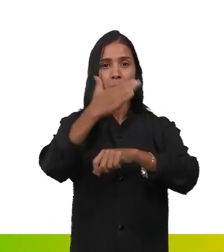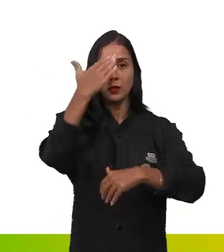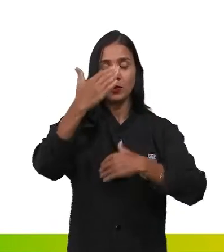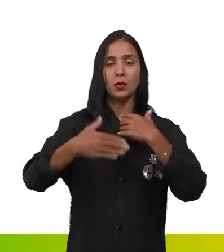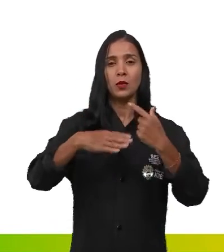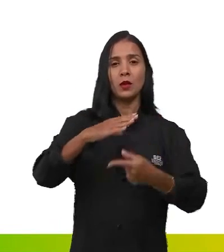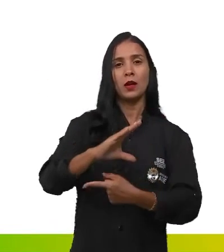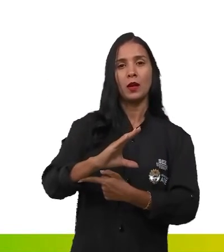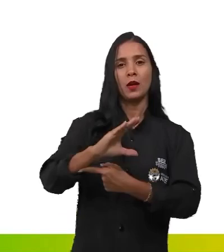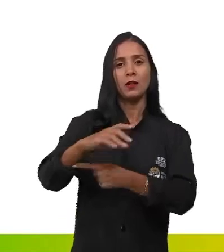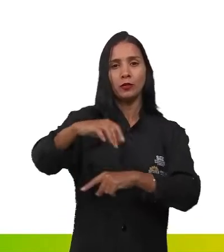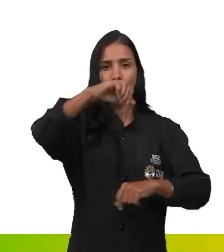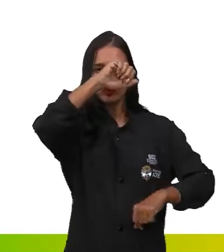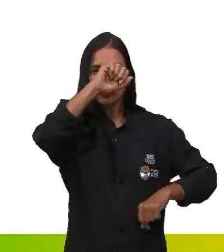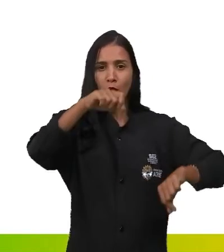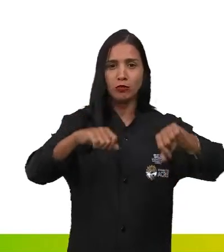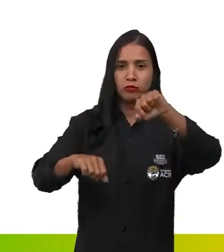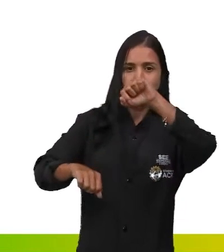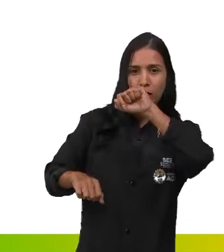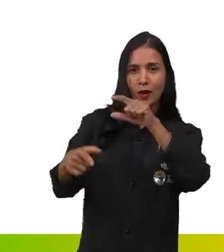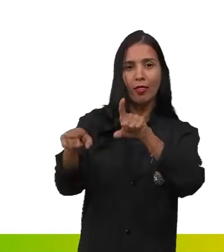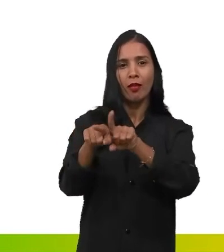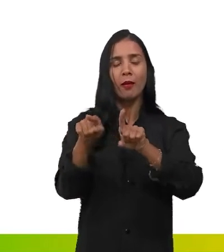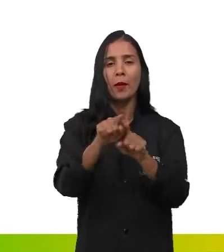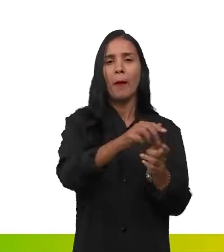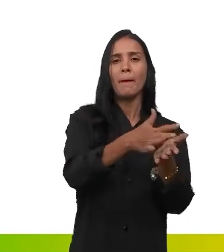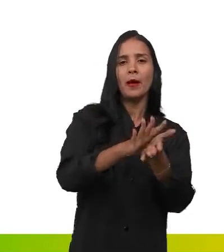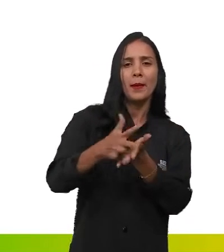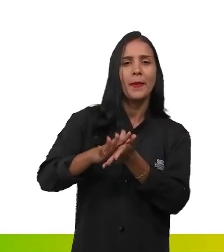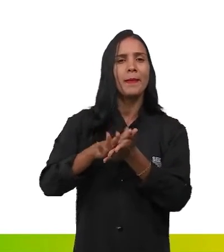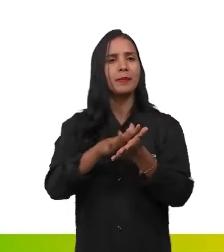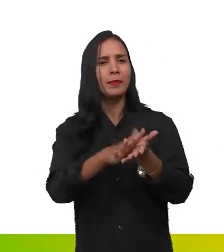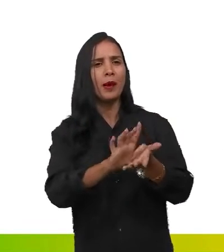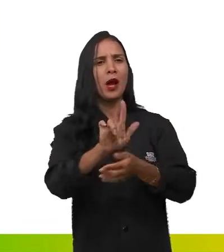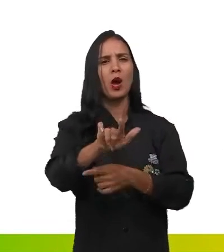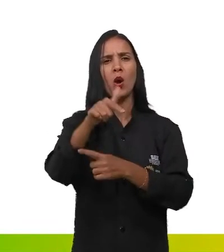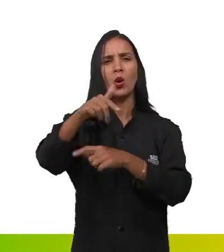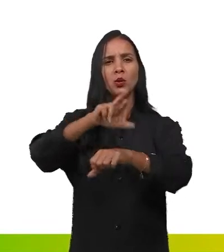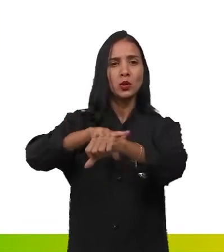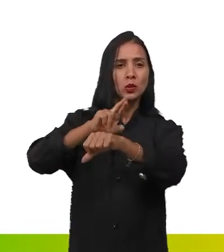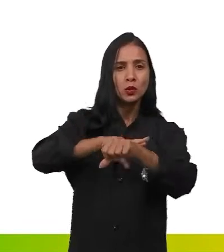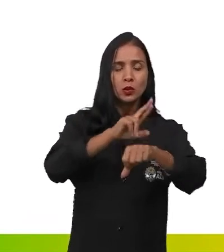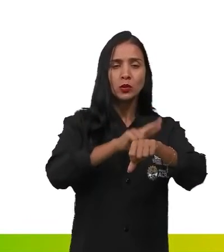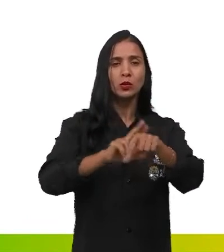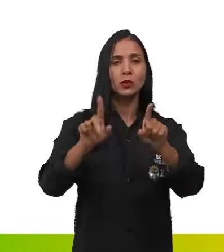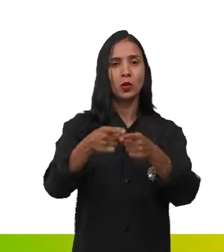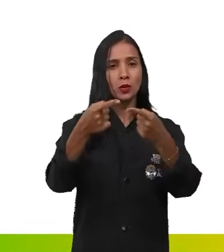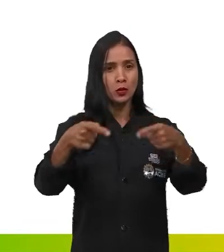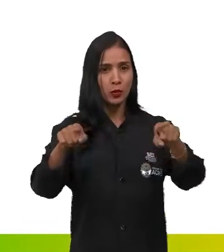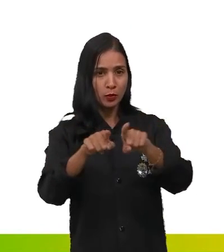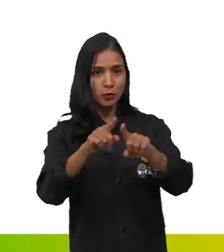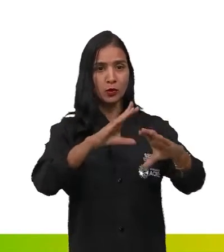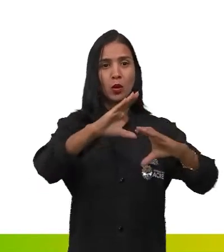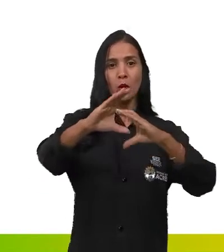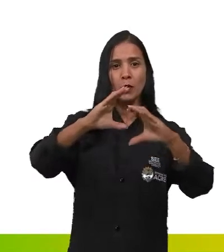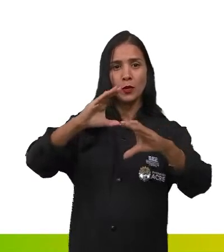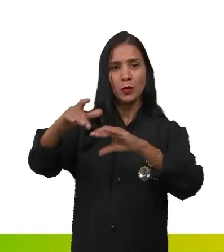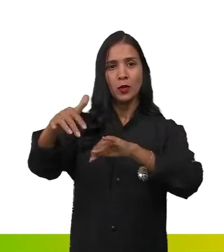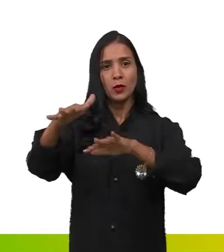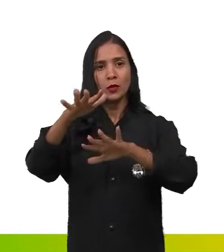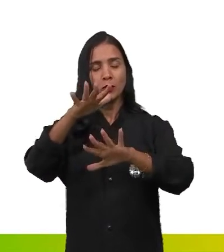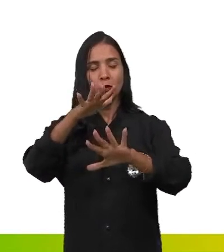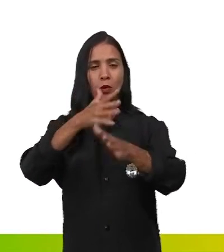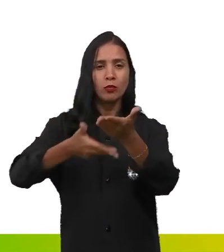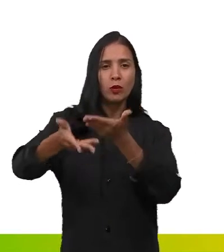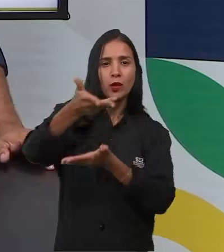o samba de roda, né, o maracatu, que articula o movimento, música, ritmo e